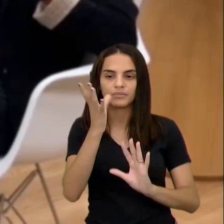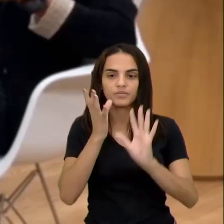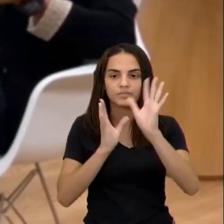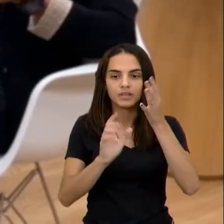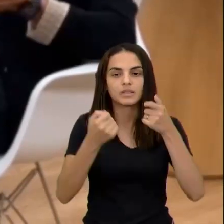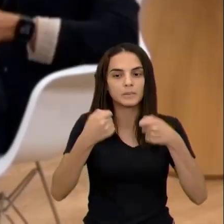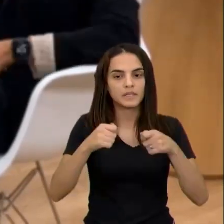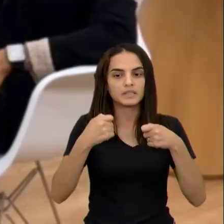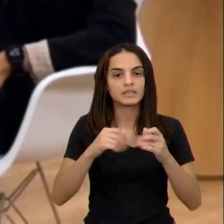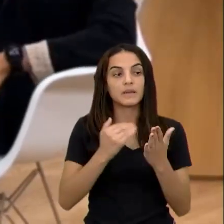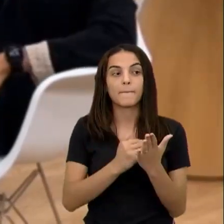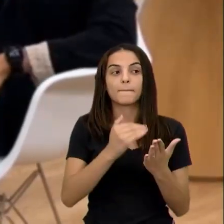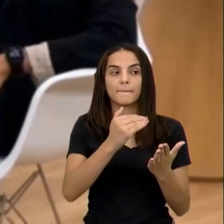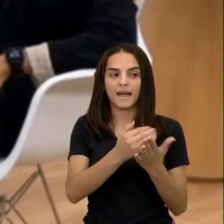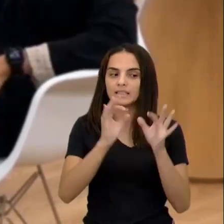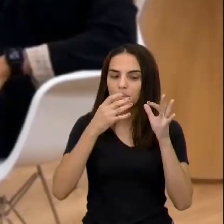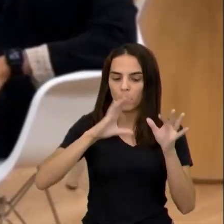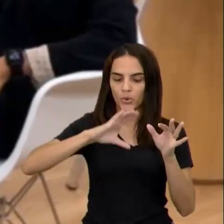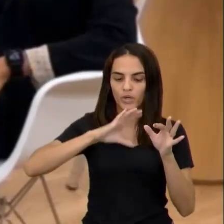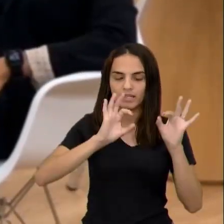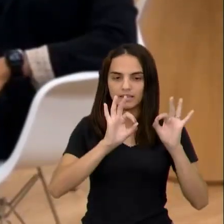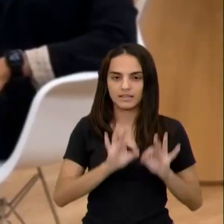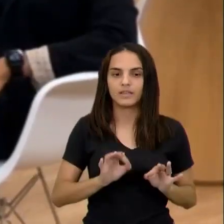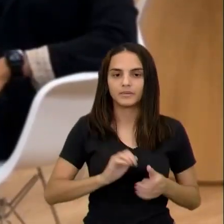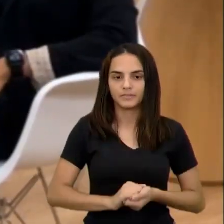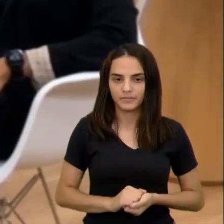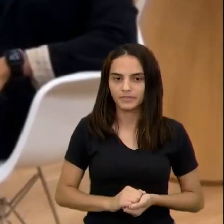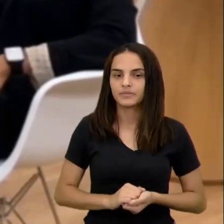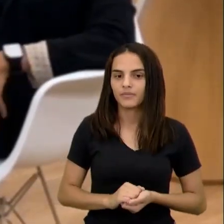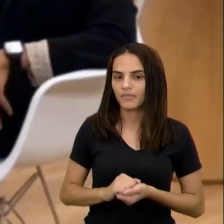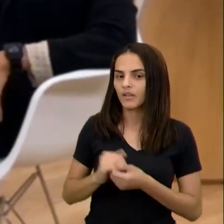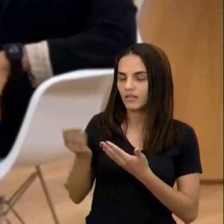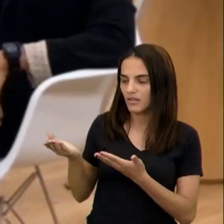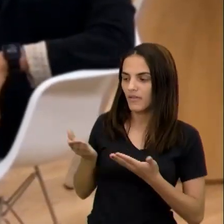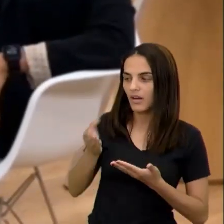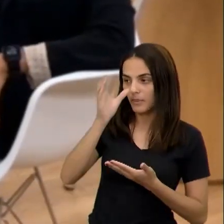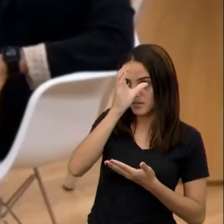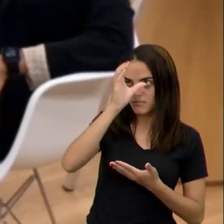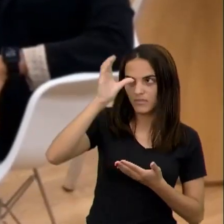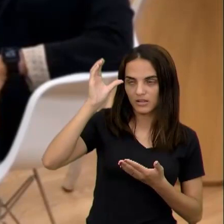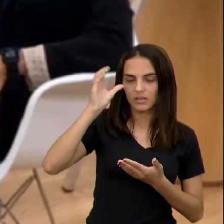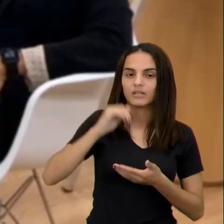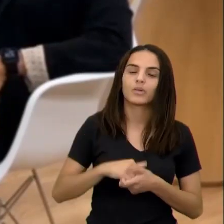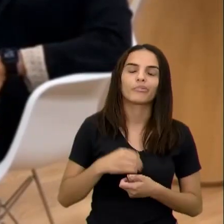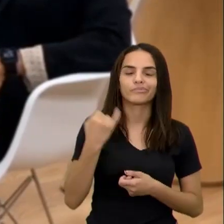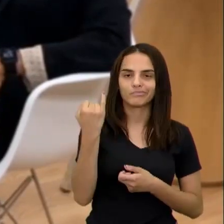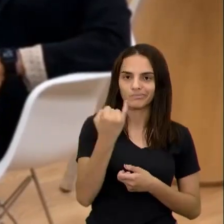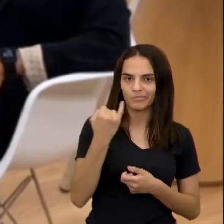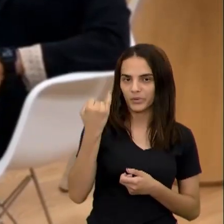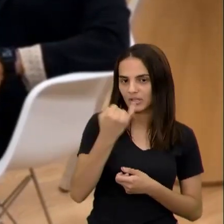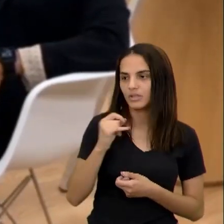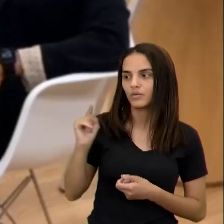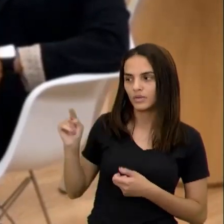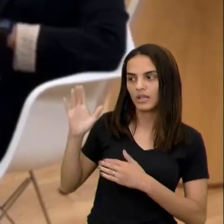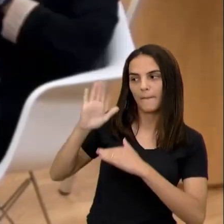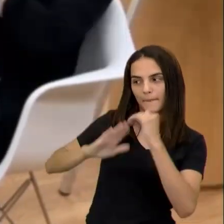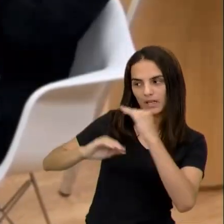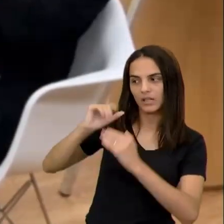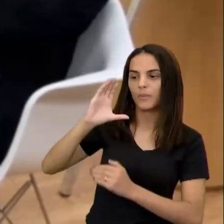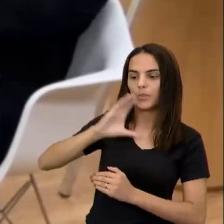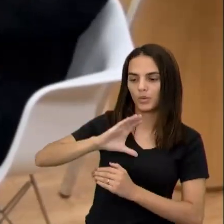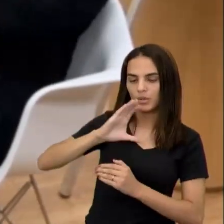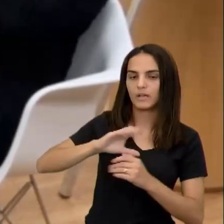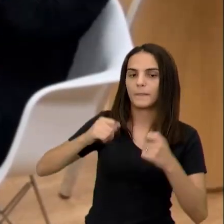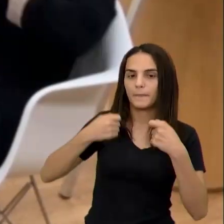exigem mais formalidade. Ótimo. Nossa vaga é para atendimento ao cliente, então realmente é super importante que você tenha esse conhecimento. Os